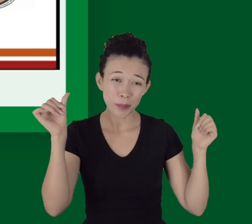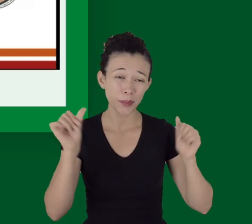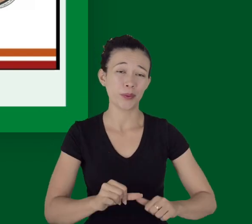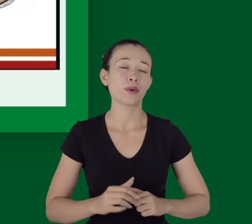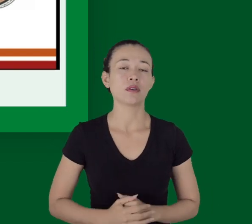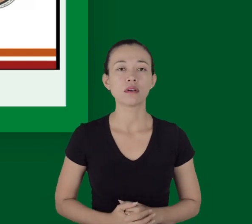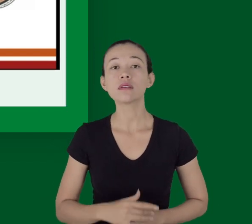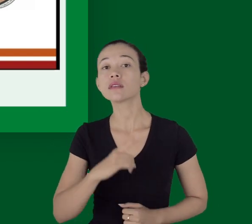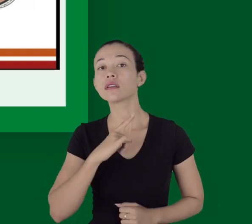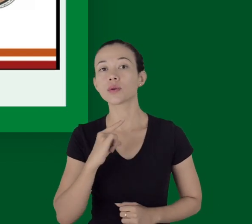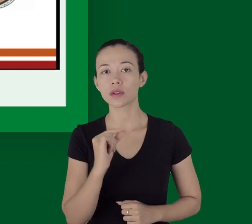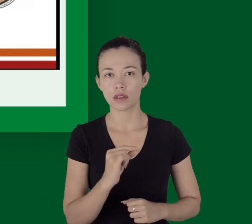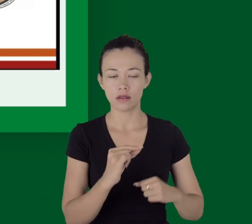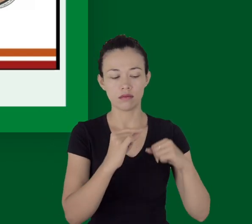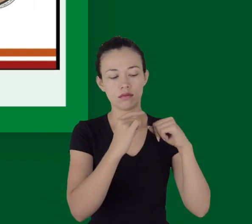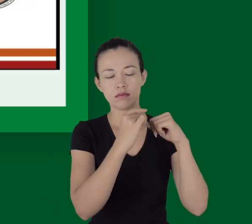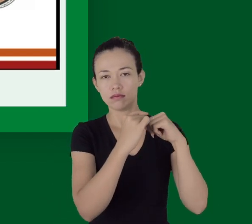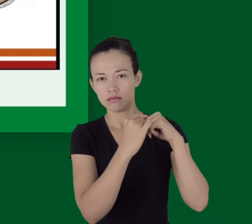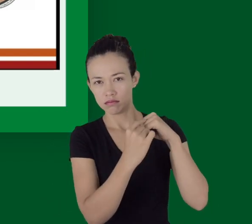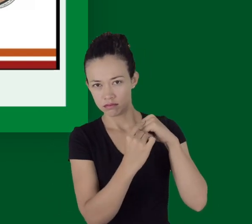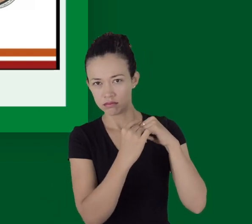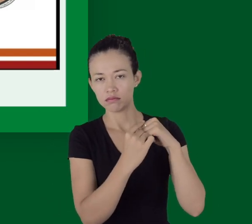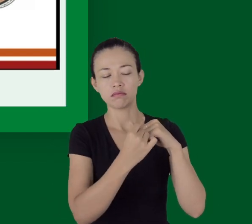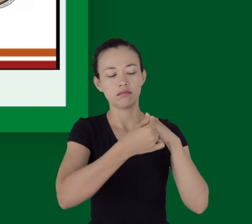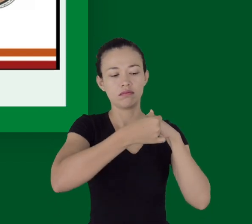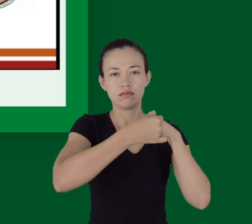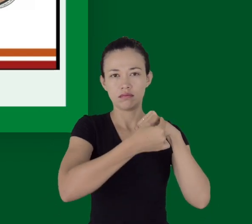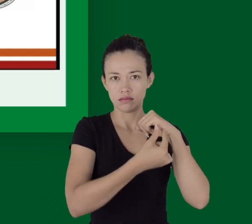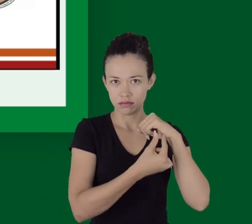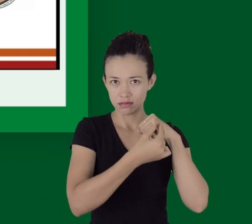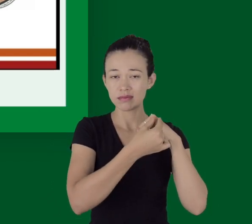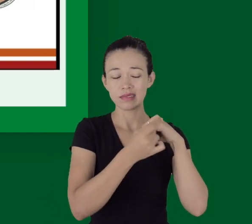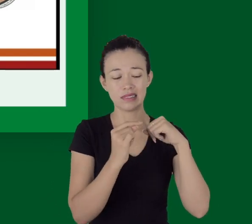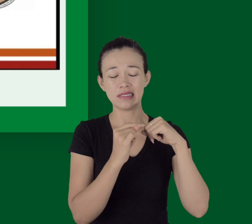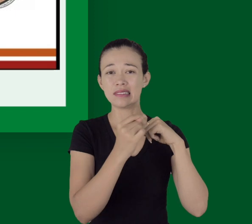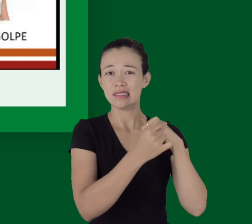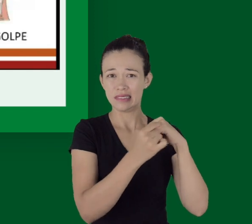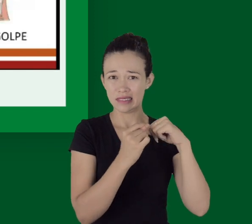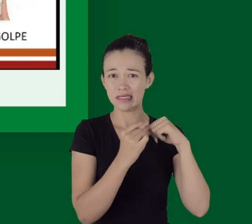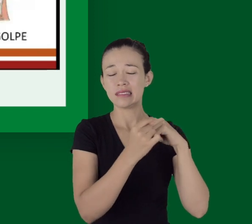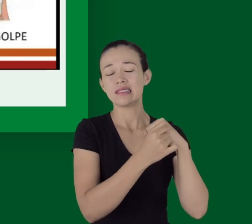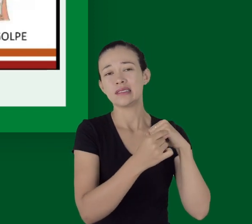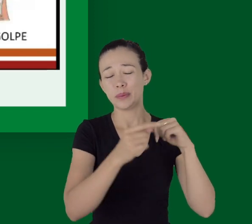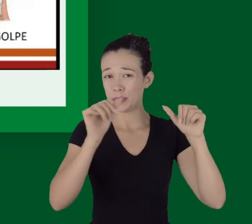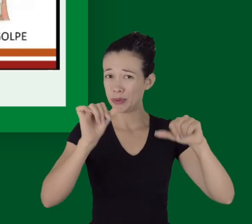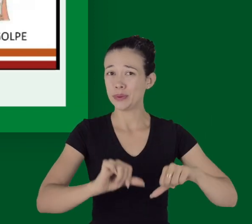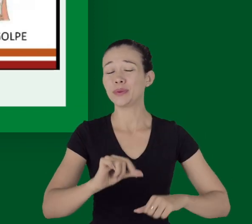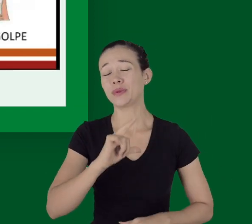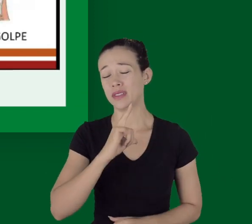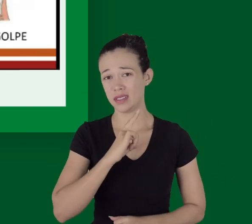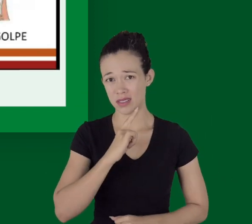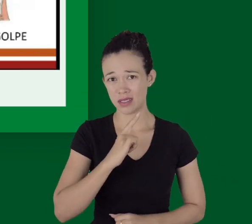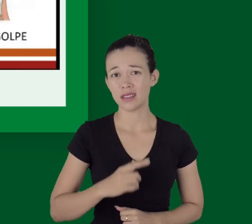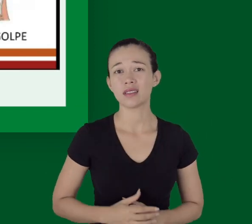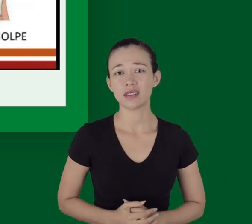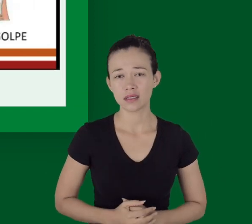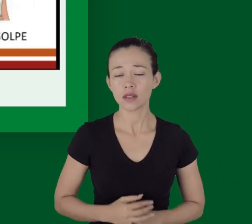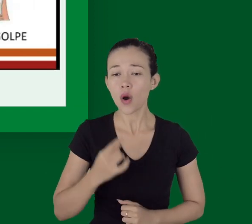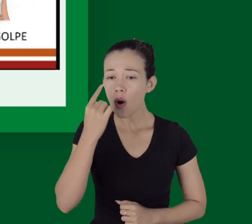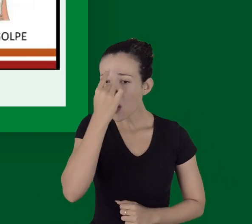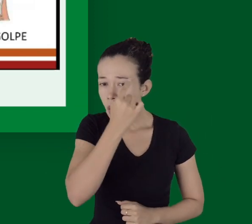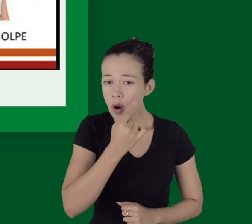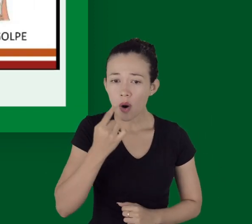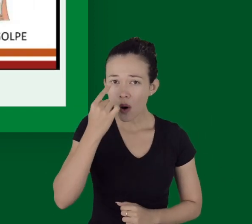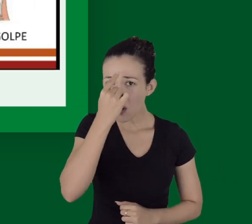lobo frontal, lobo temporal. A maioria das vezes evolui poucas horas com esses processos expansivos e requer